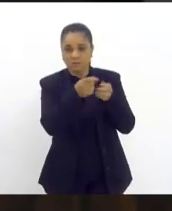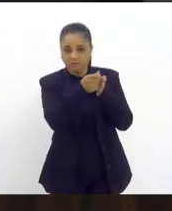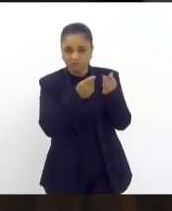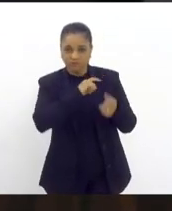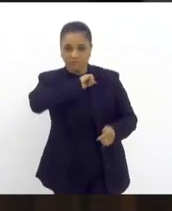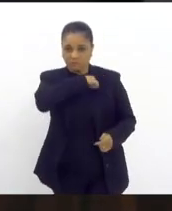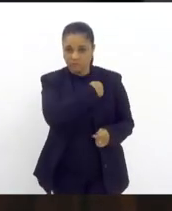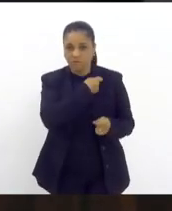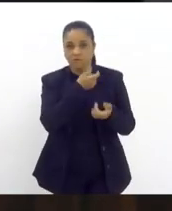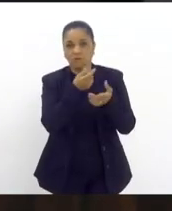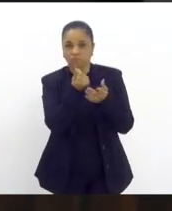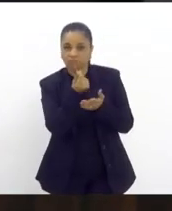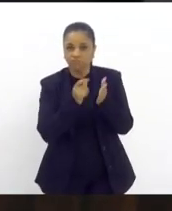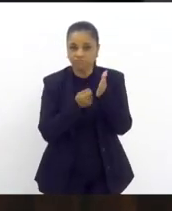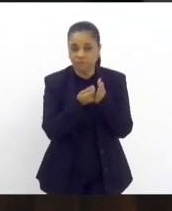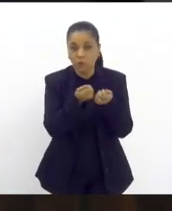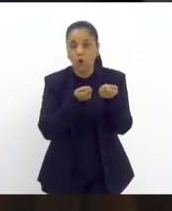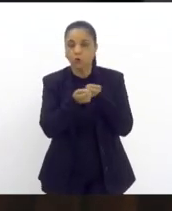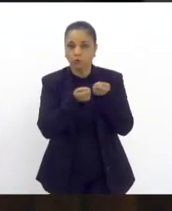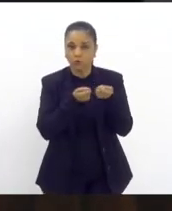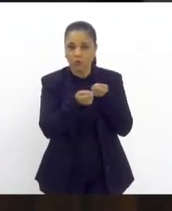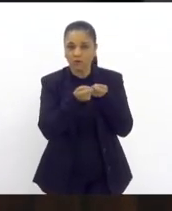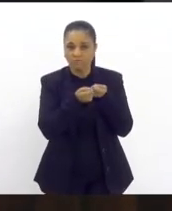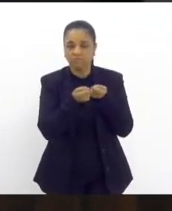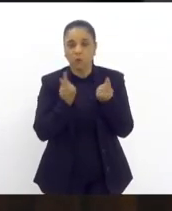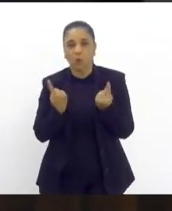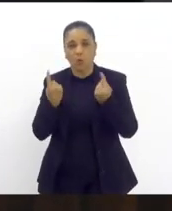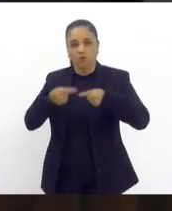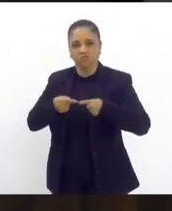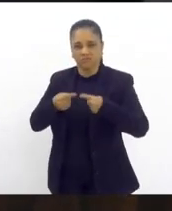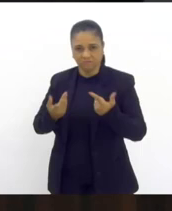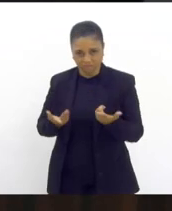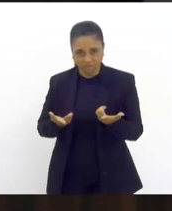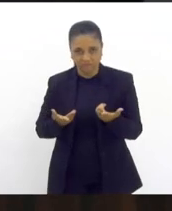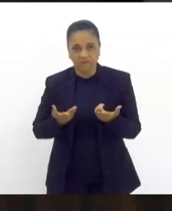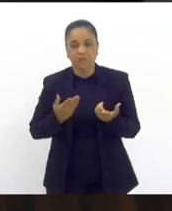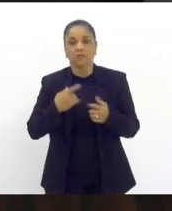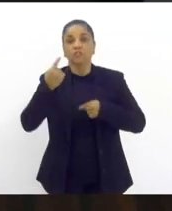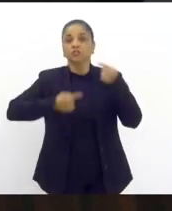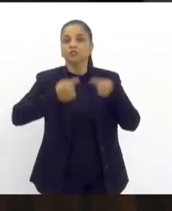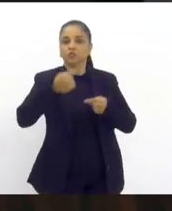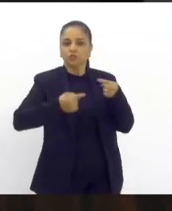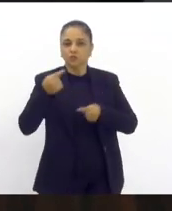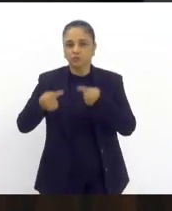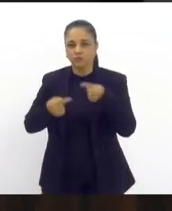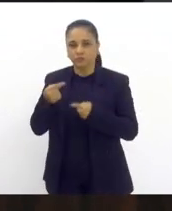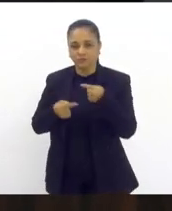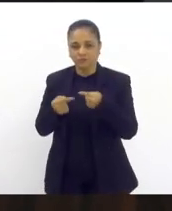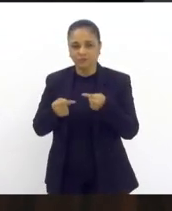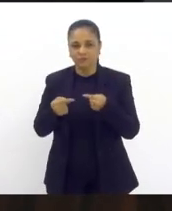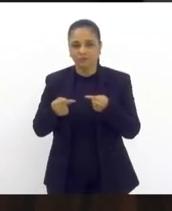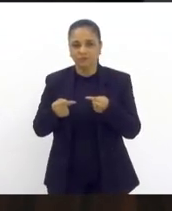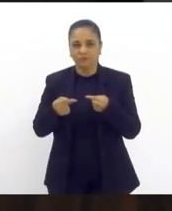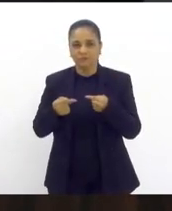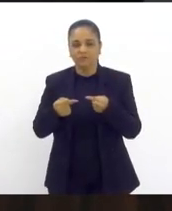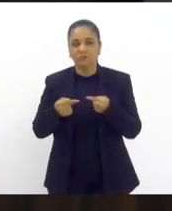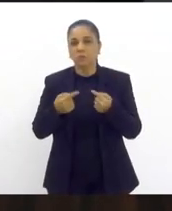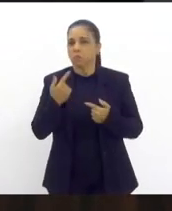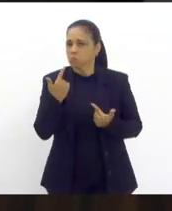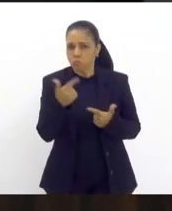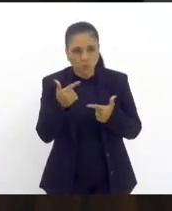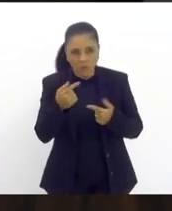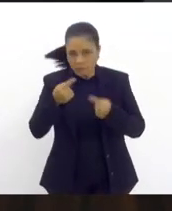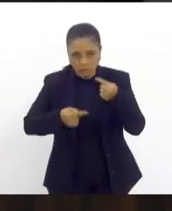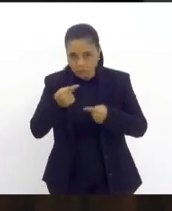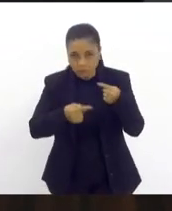fiscalização financeira e controle em discussão não havendo Quem Queira